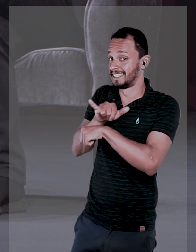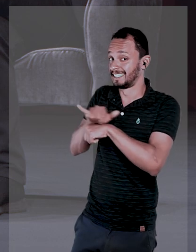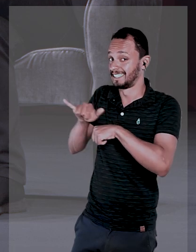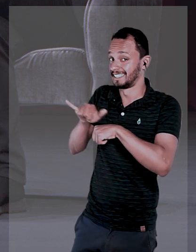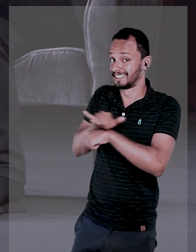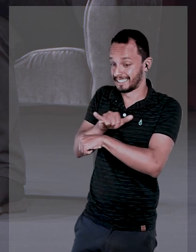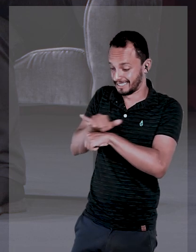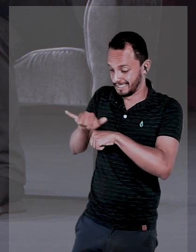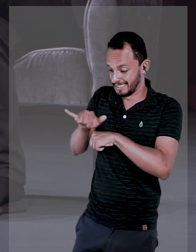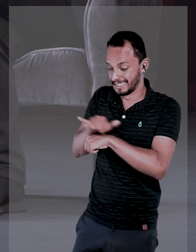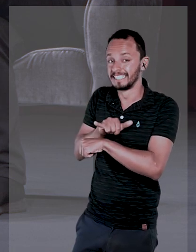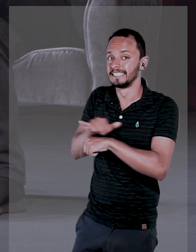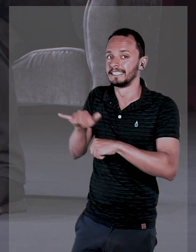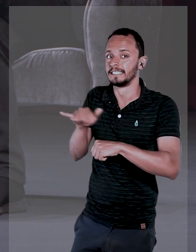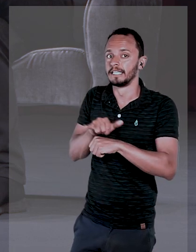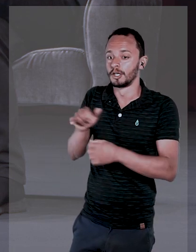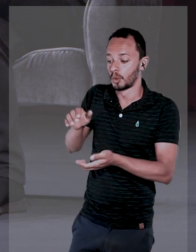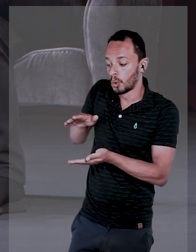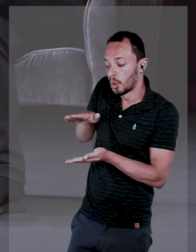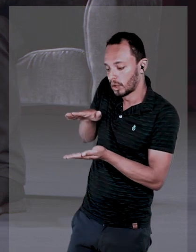uma maneira...